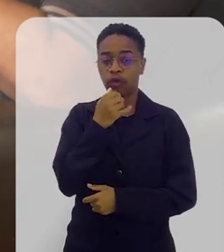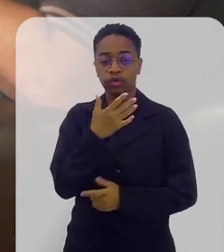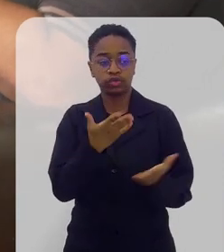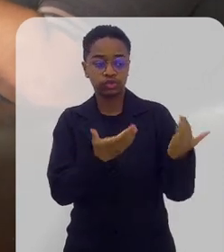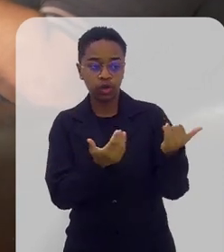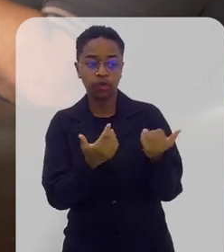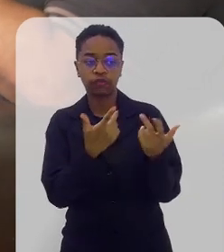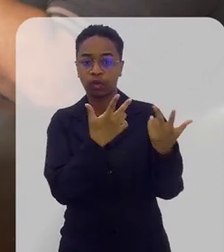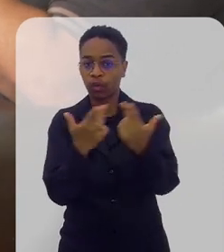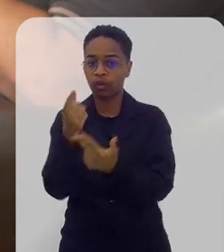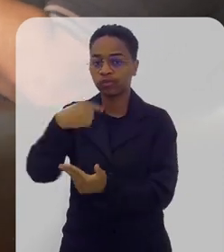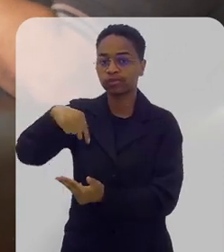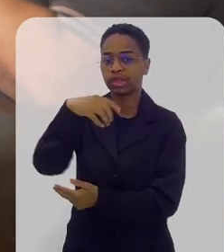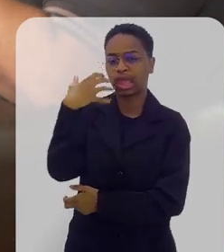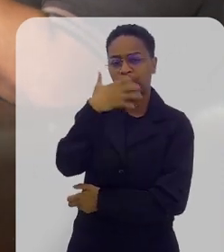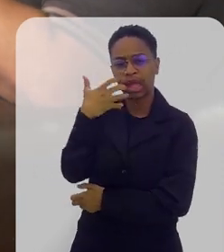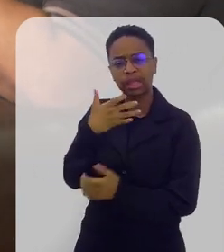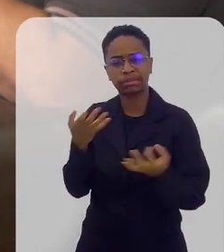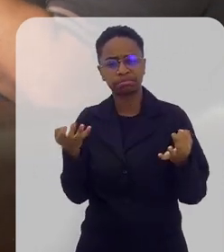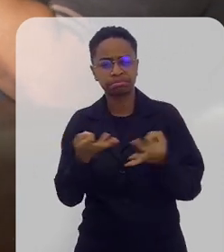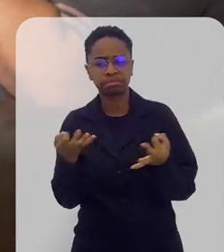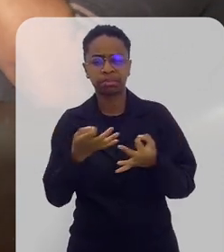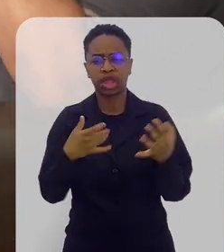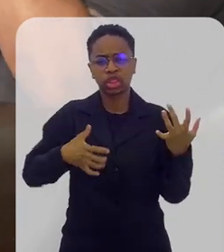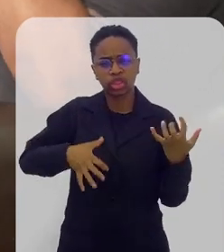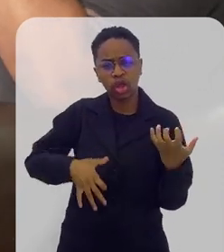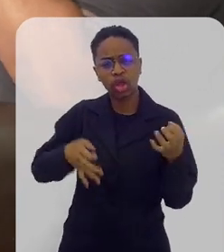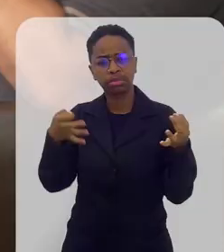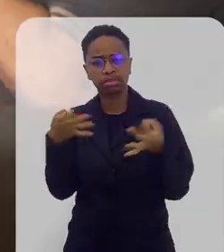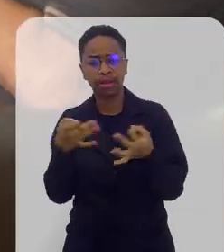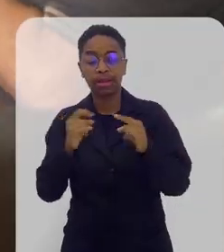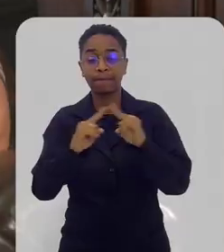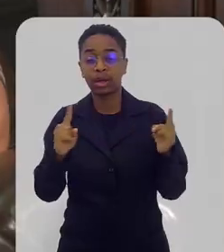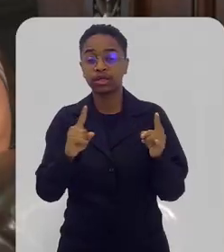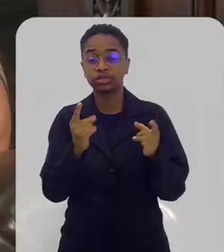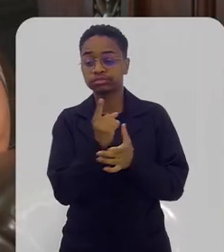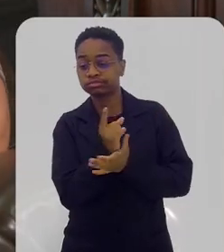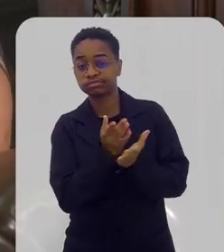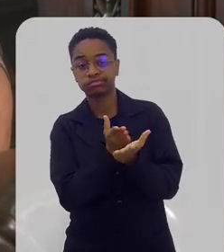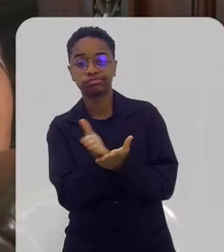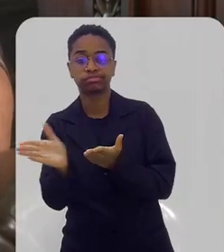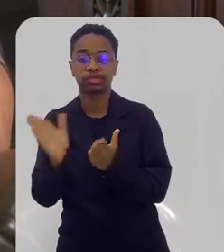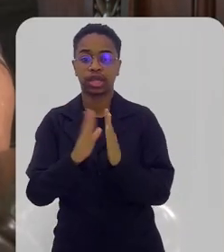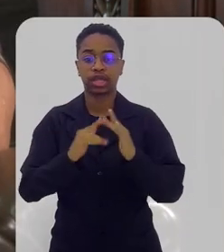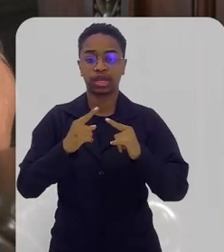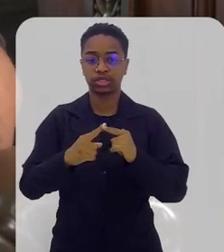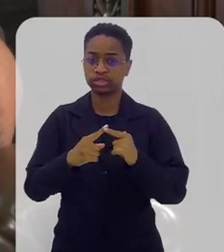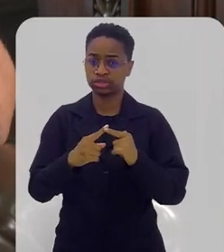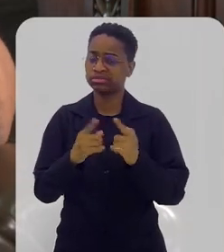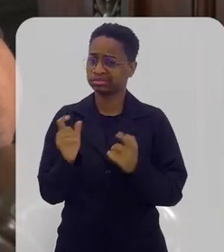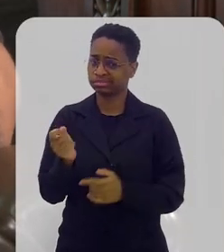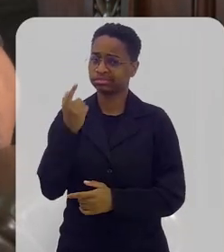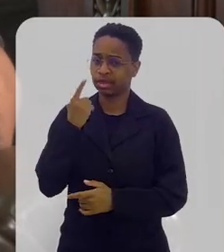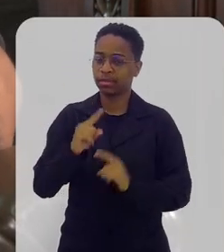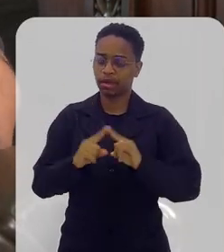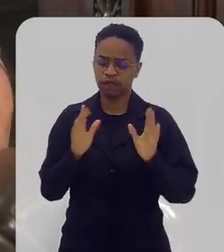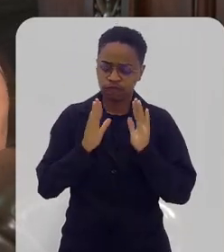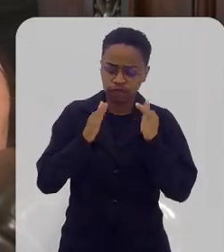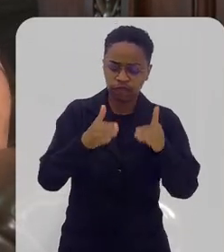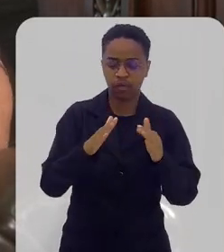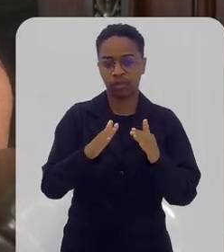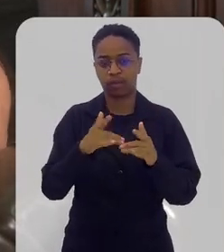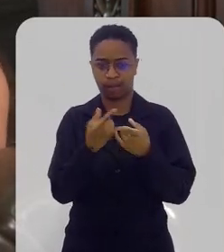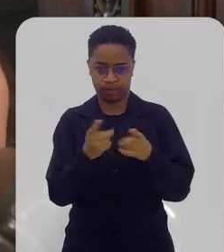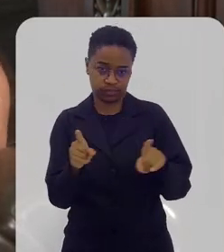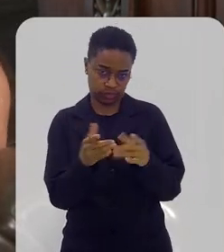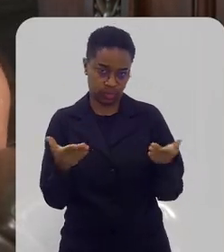que cantam maravilhosamente, tocam como a Joana, fora da igreja, isso é muito louco. Mas vamos voltar aqui para a música, foi só um desabafo. Eu